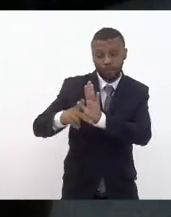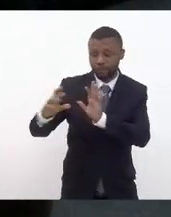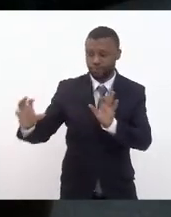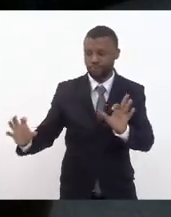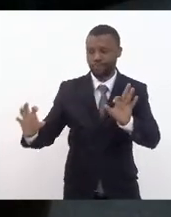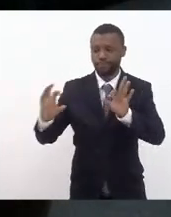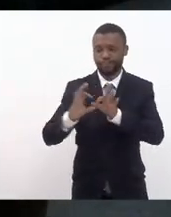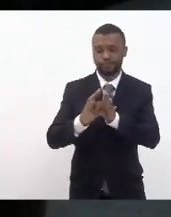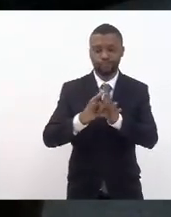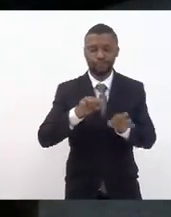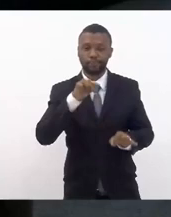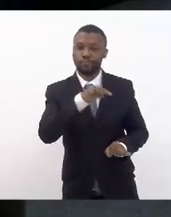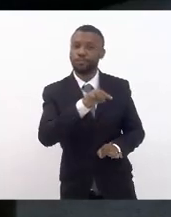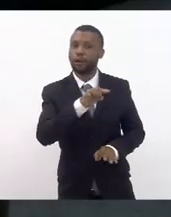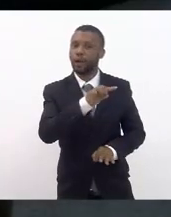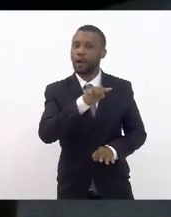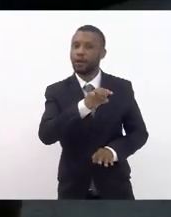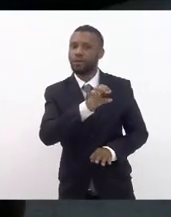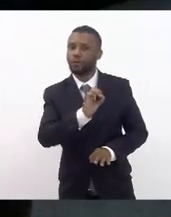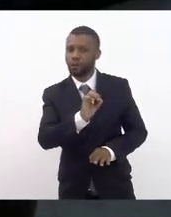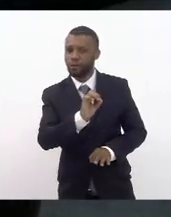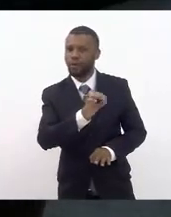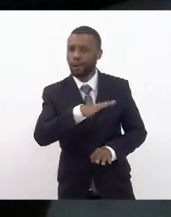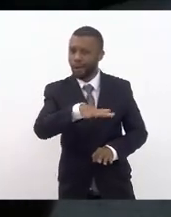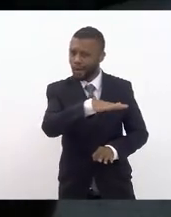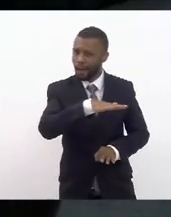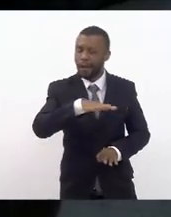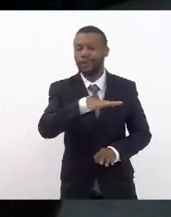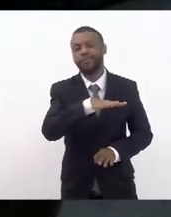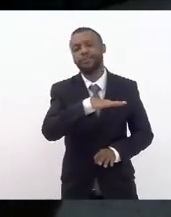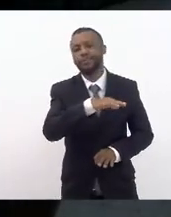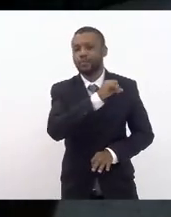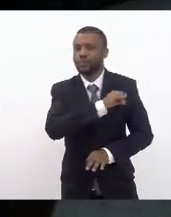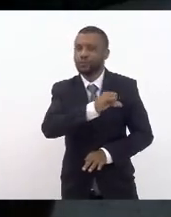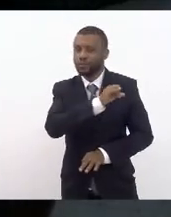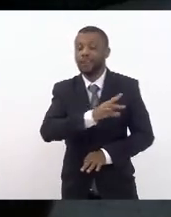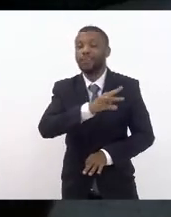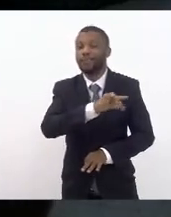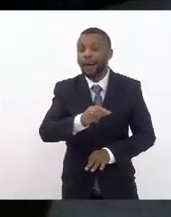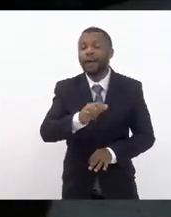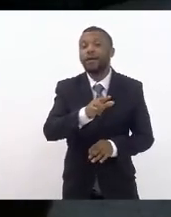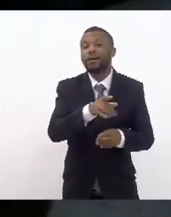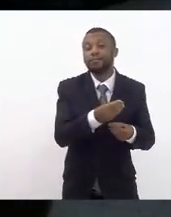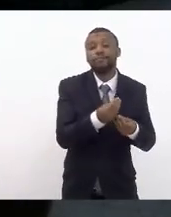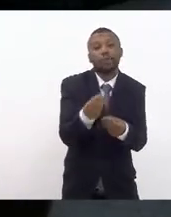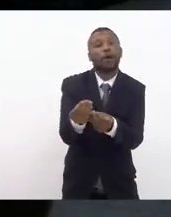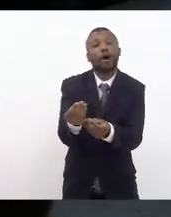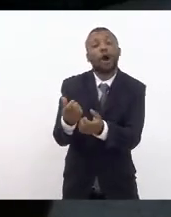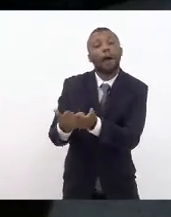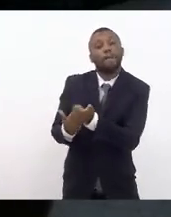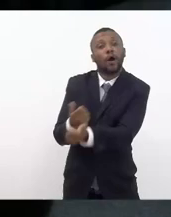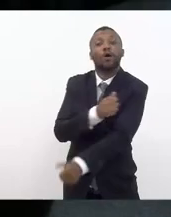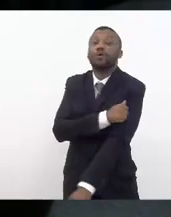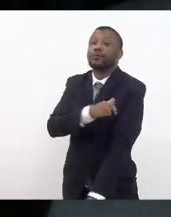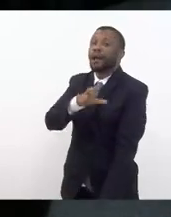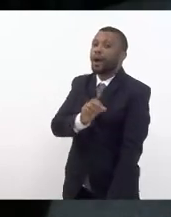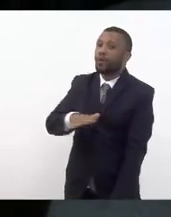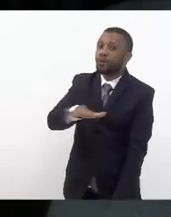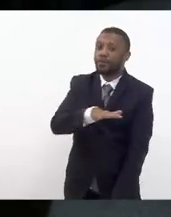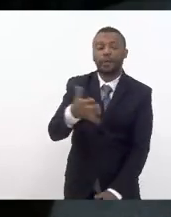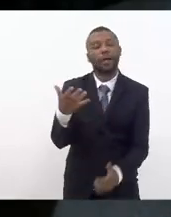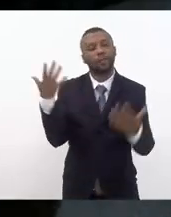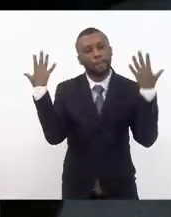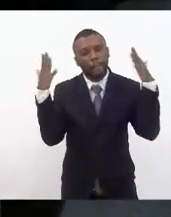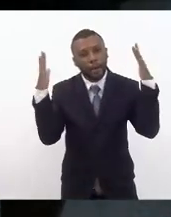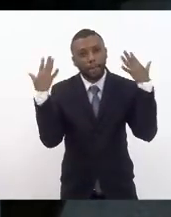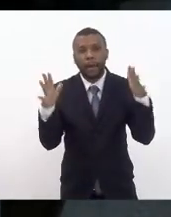do Estado do Rio de Janeiro e trará ao corpo docente, ao alunado. Quero dar os parabéns aos que votaram